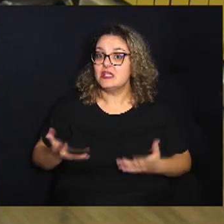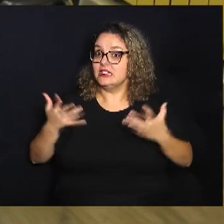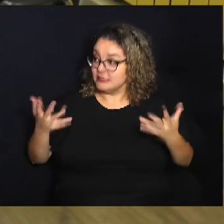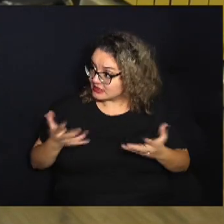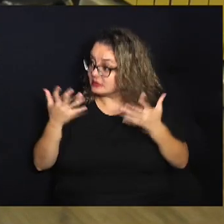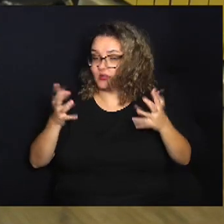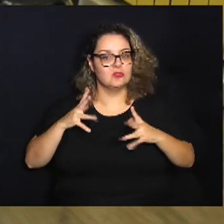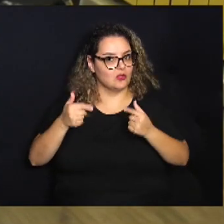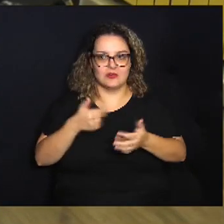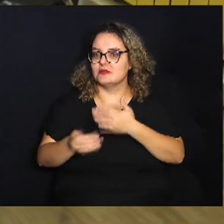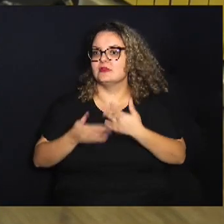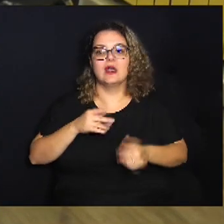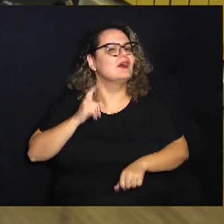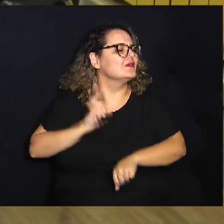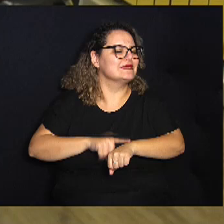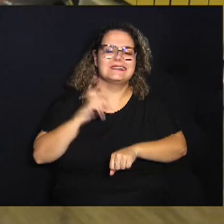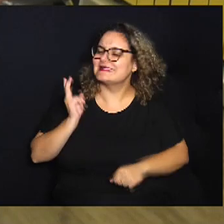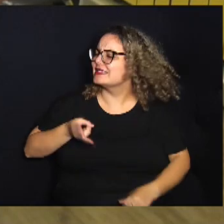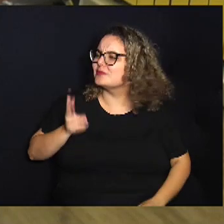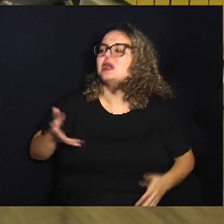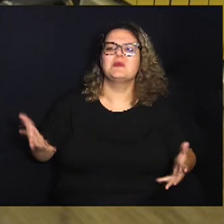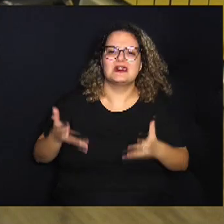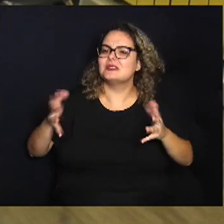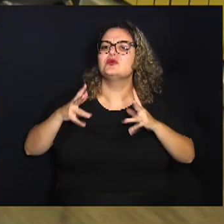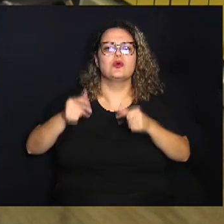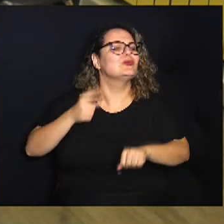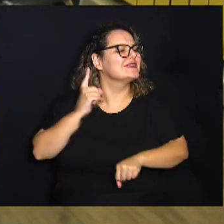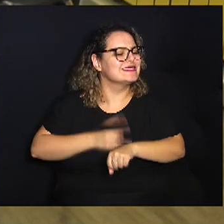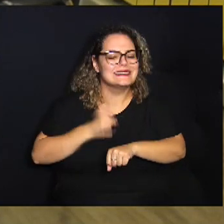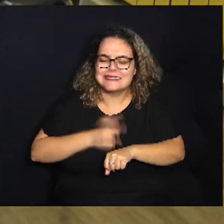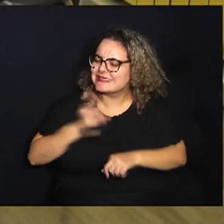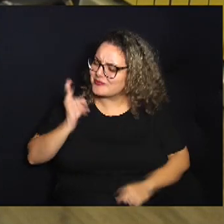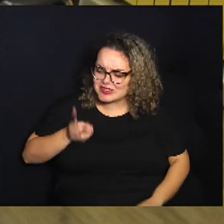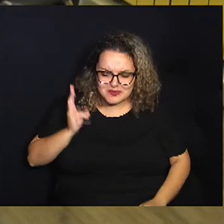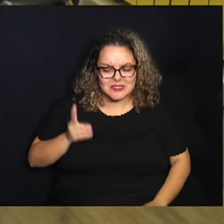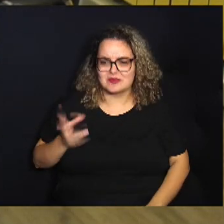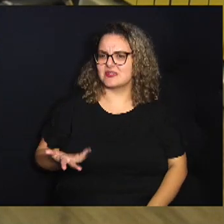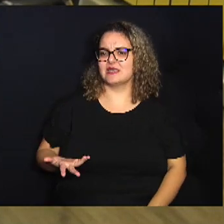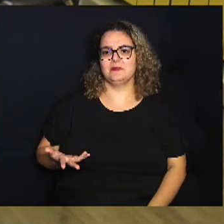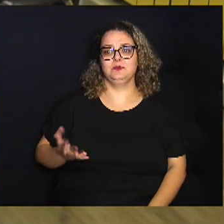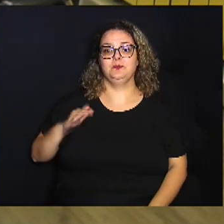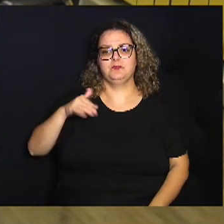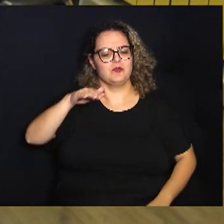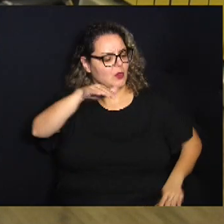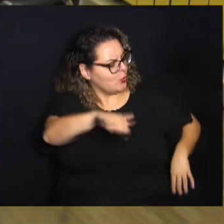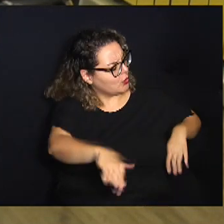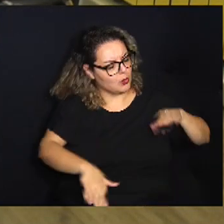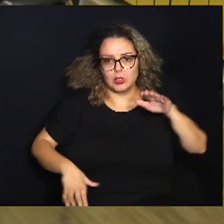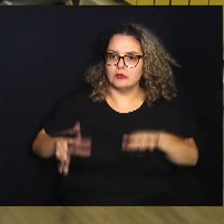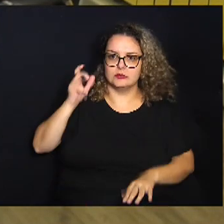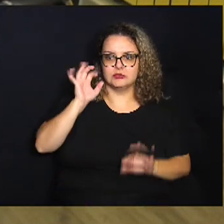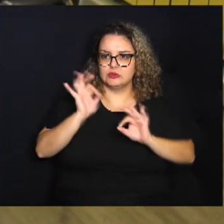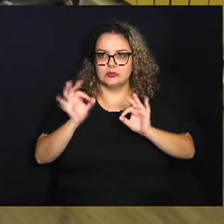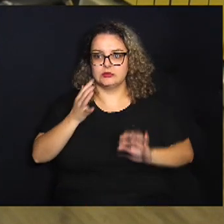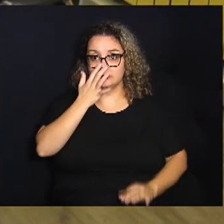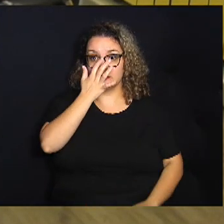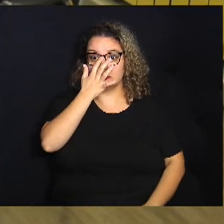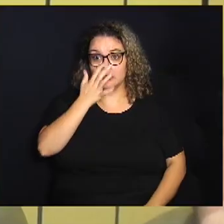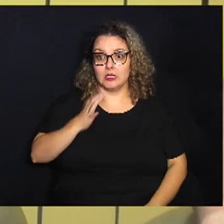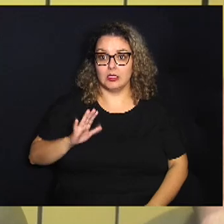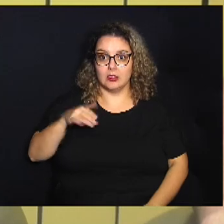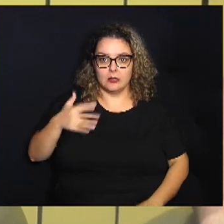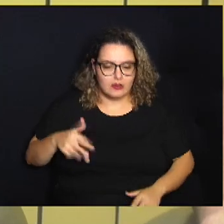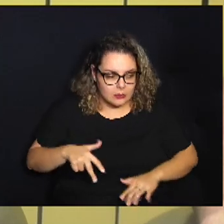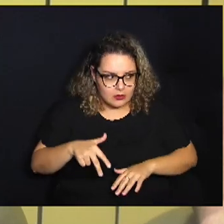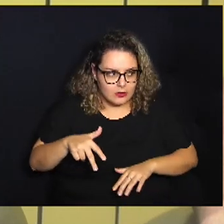pra ir em frente. Chegar lá é pra incentivar todo mundo. O tempo todo. E assim, quando a gente tá nadando, você não escuta nada, né? Uhum. E aí, quando sai